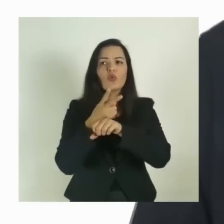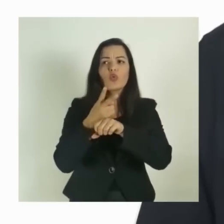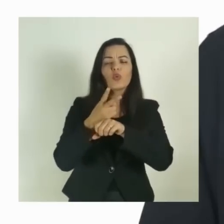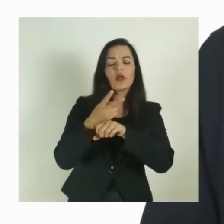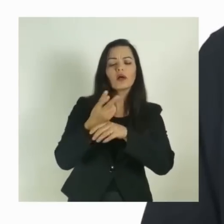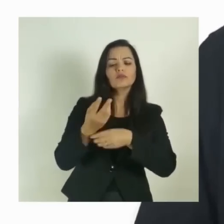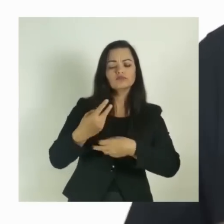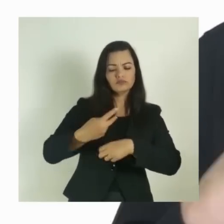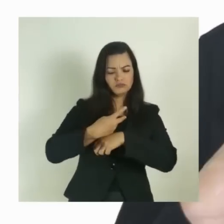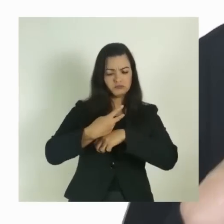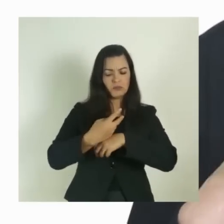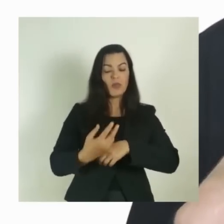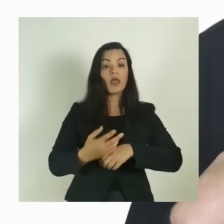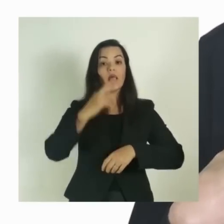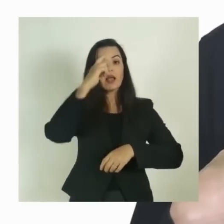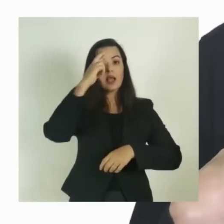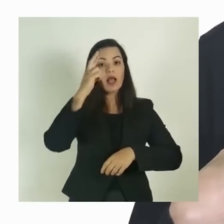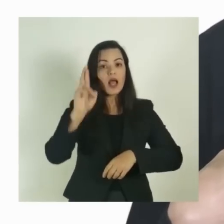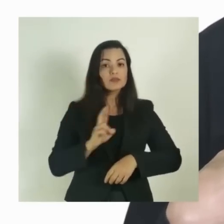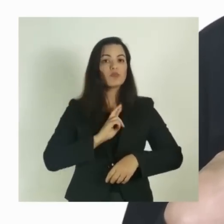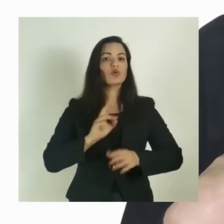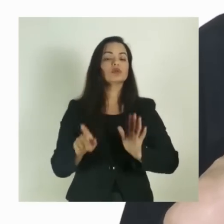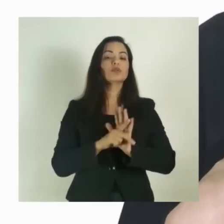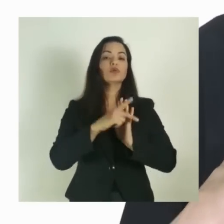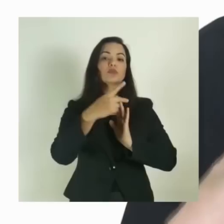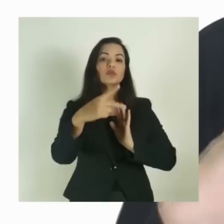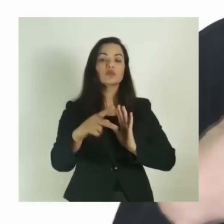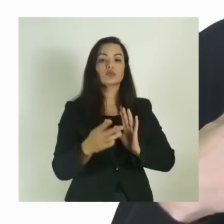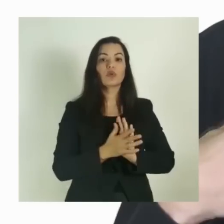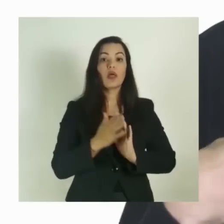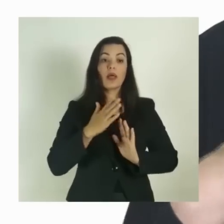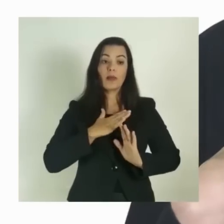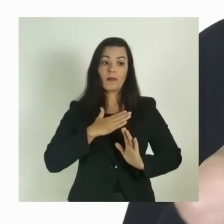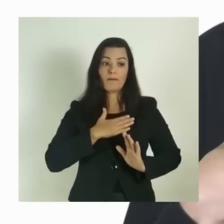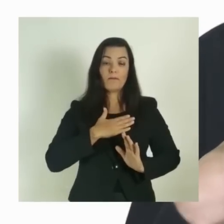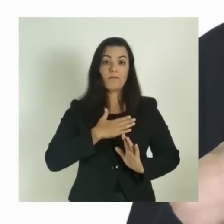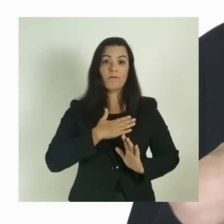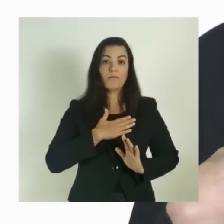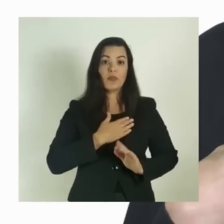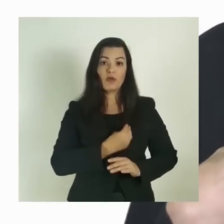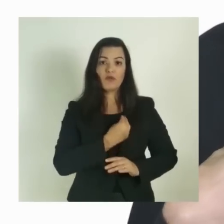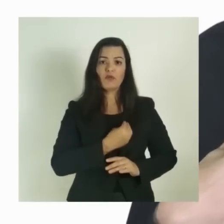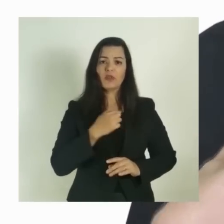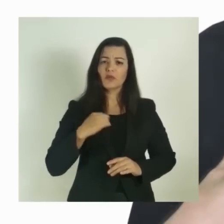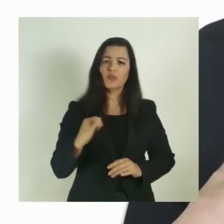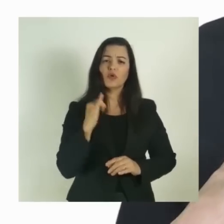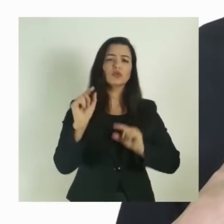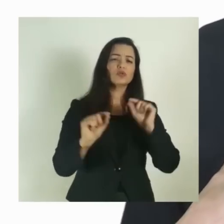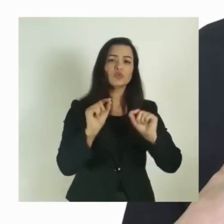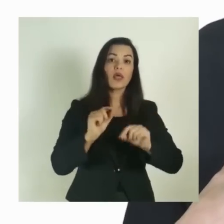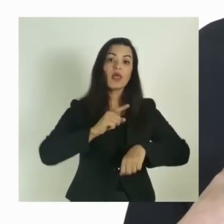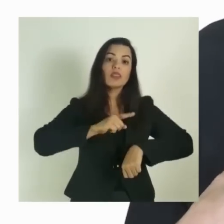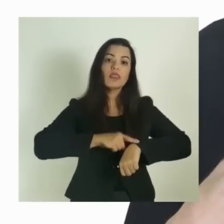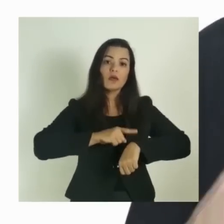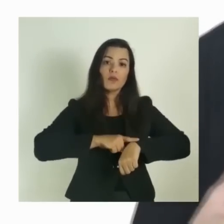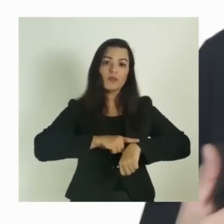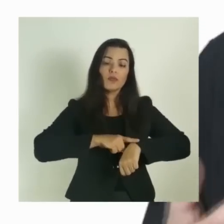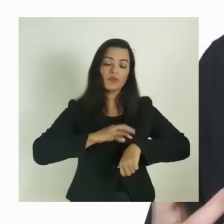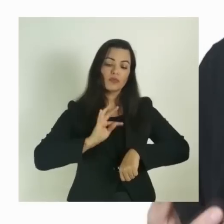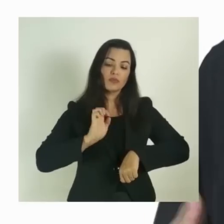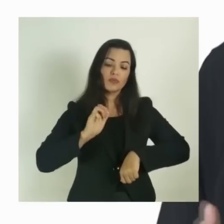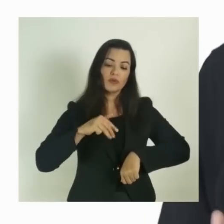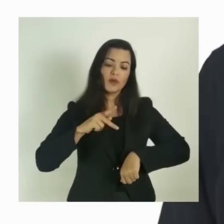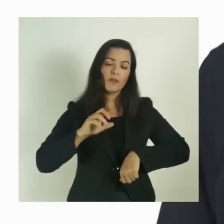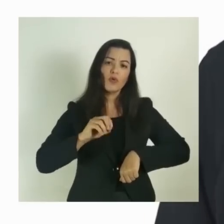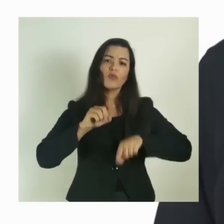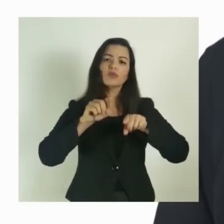resposta. Uma das coisas que, para mim, é o meu bem mais valioso é o meu tempo e é o seu tempo. Como você tem usado o seu tempo